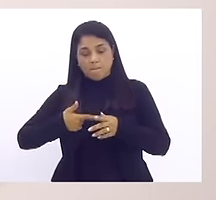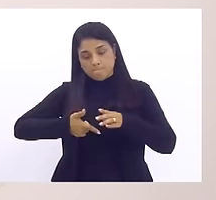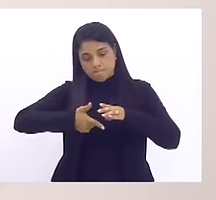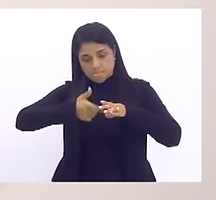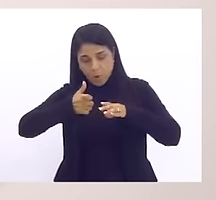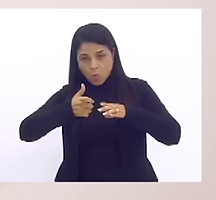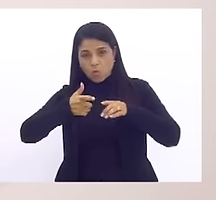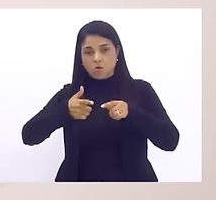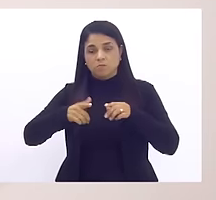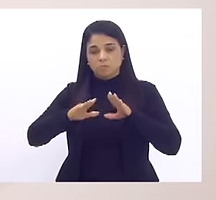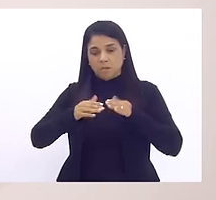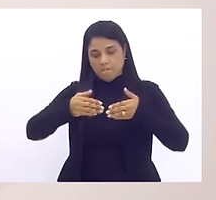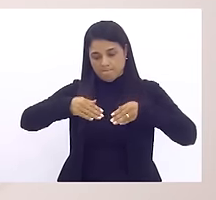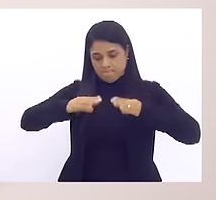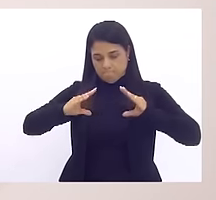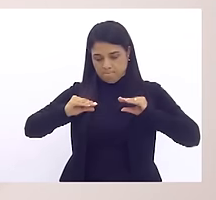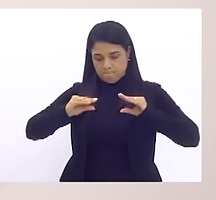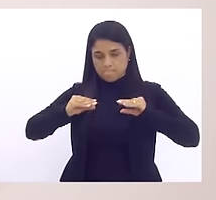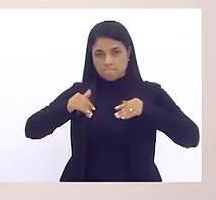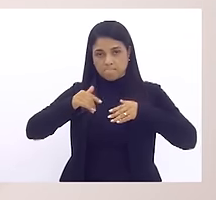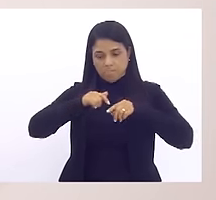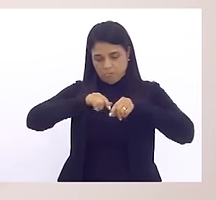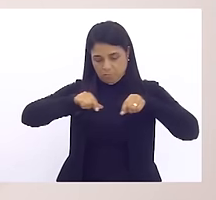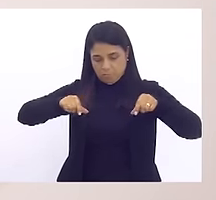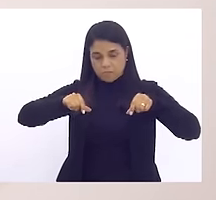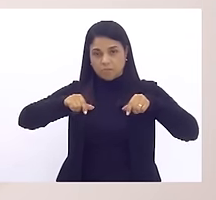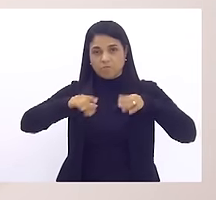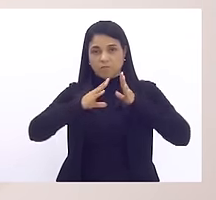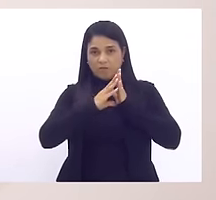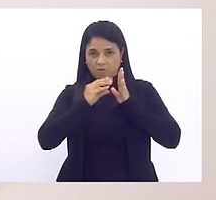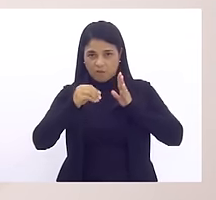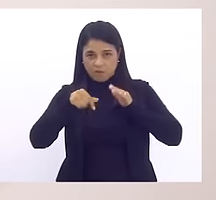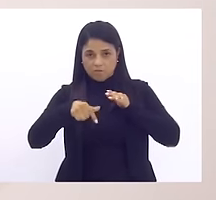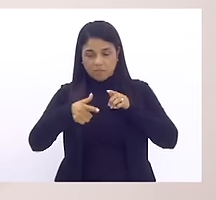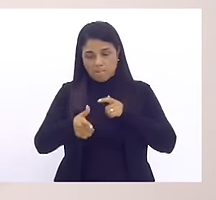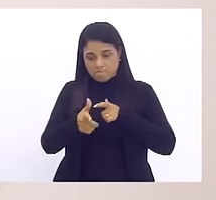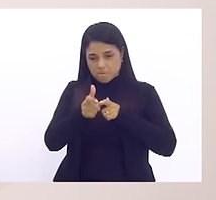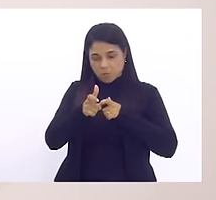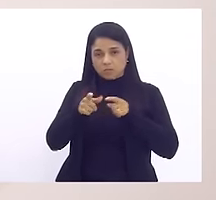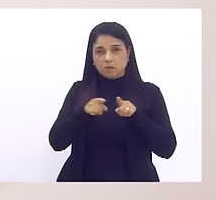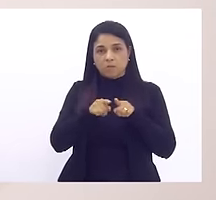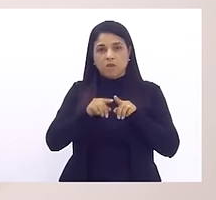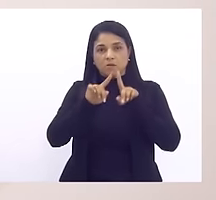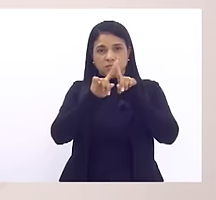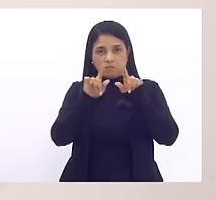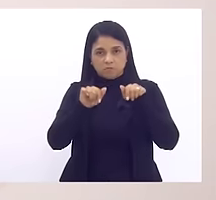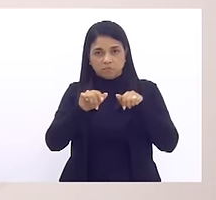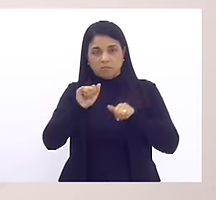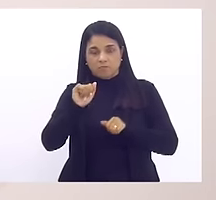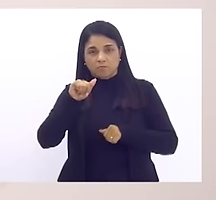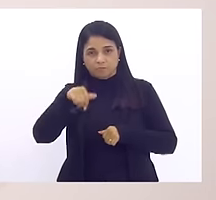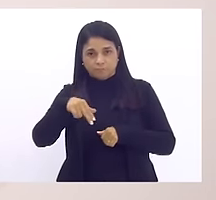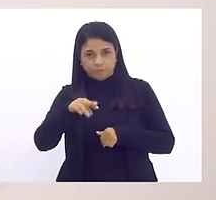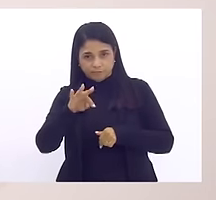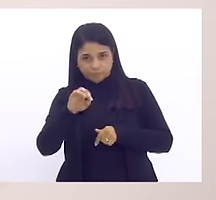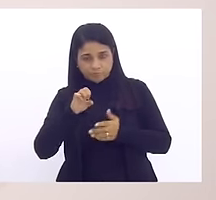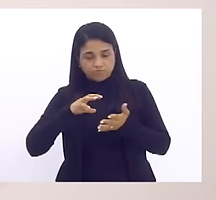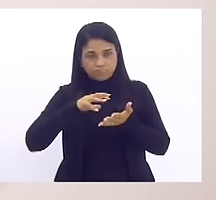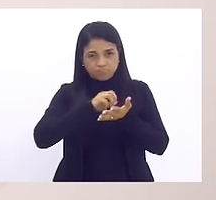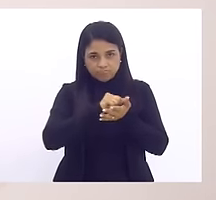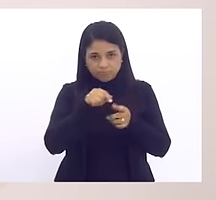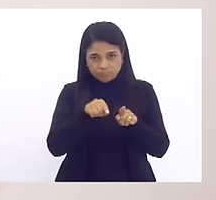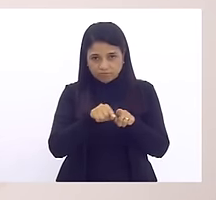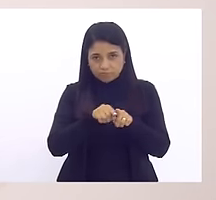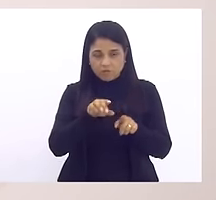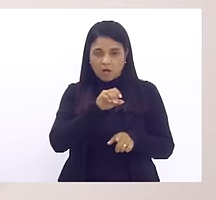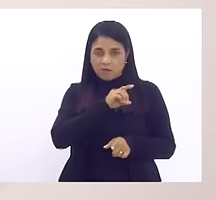levaram lá em Itaboraí para eu ver se ela não fizeram o registro porque foram coagido pelos a gente do neto Então como o senhor é da diretoria